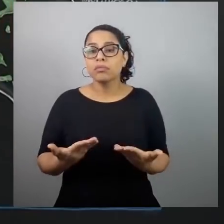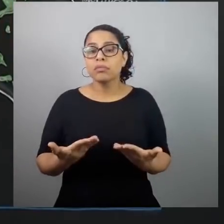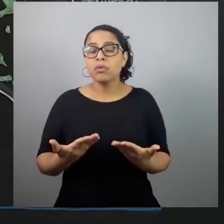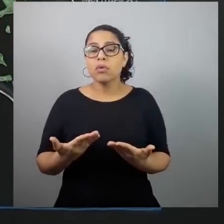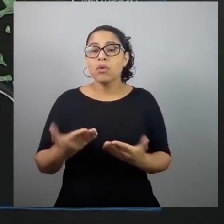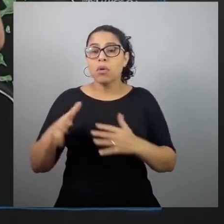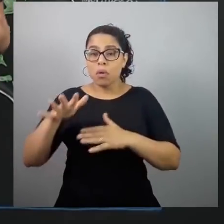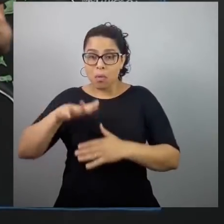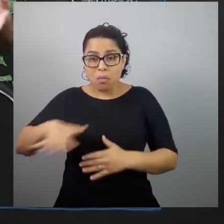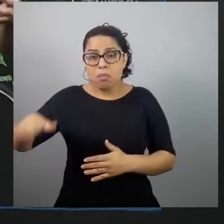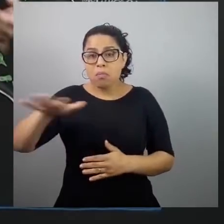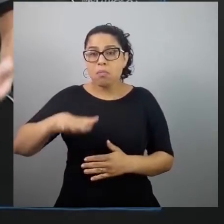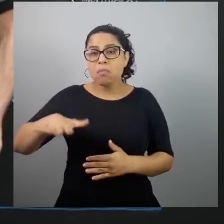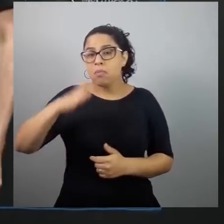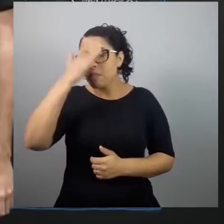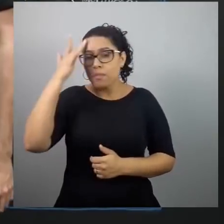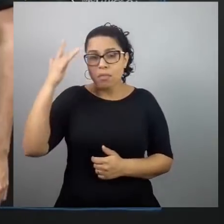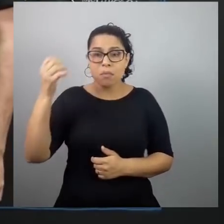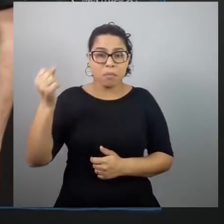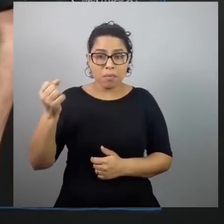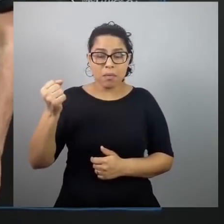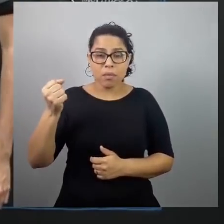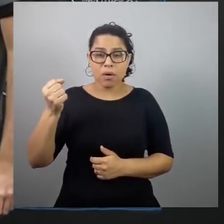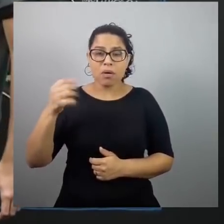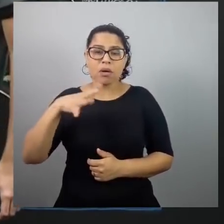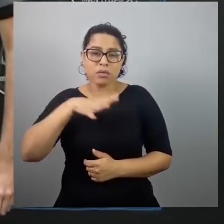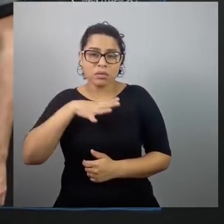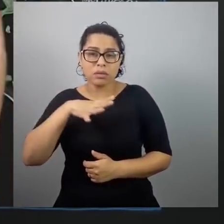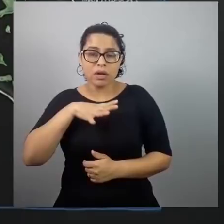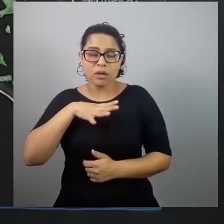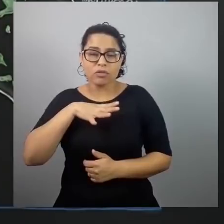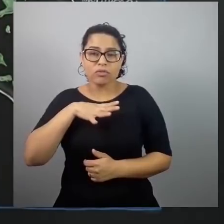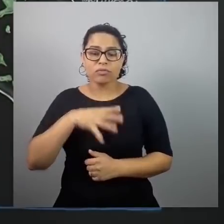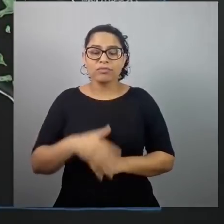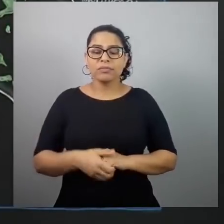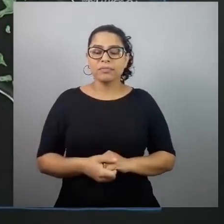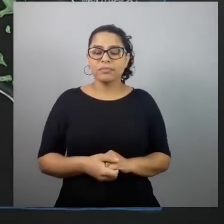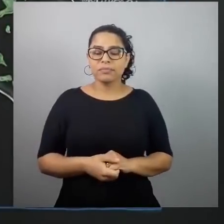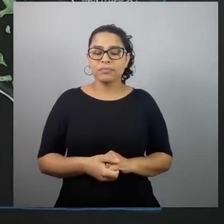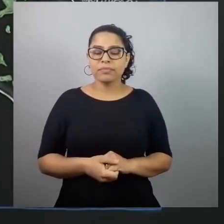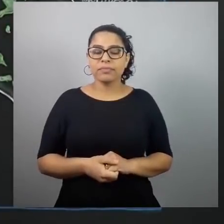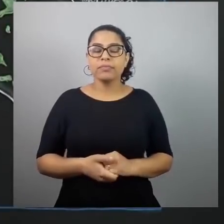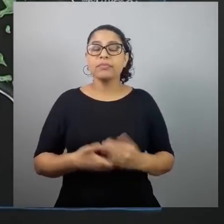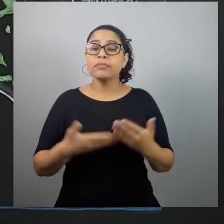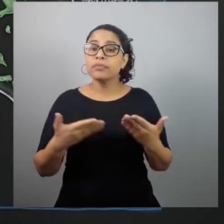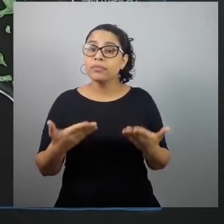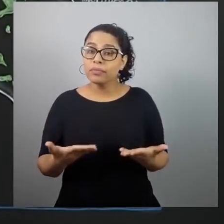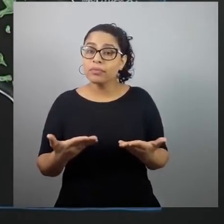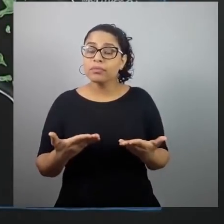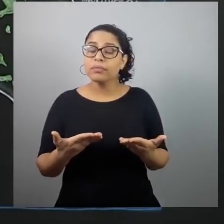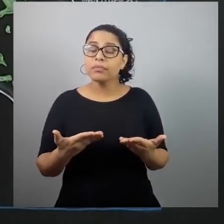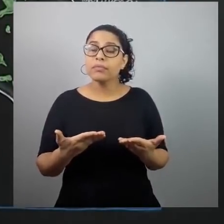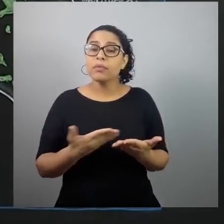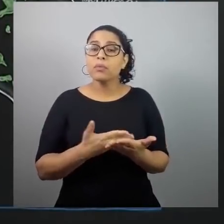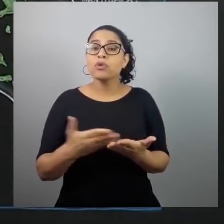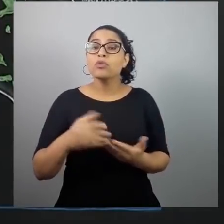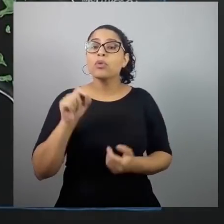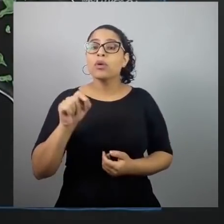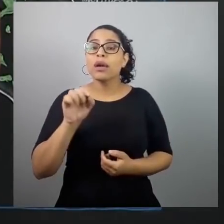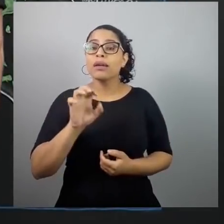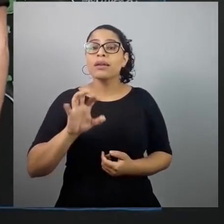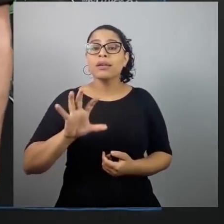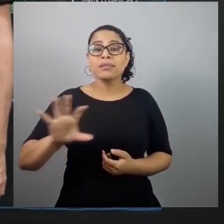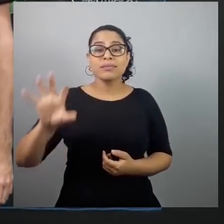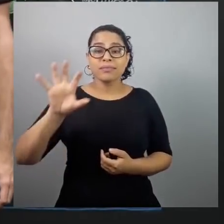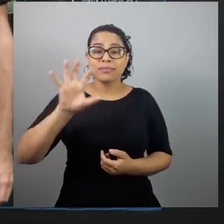elites urbanas, né? A política brasileira de todo esse período. Durante o Estado Novo de Getúlio Vargas,